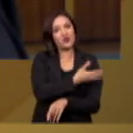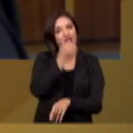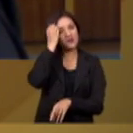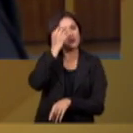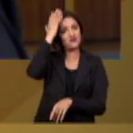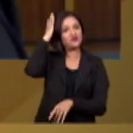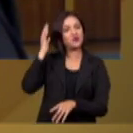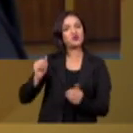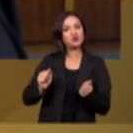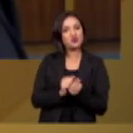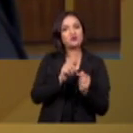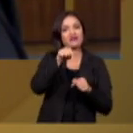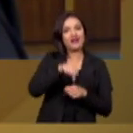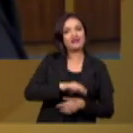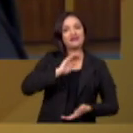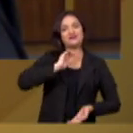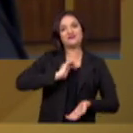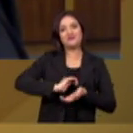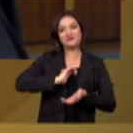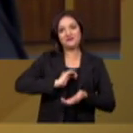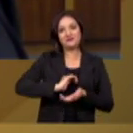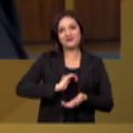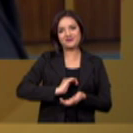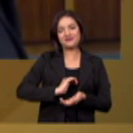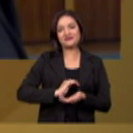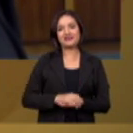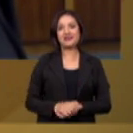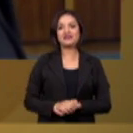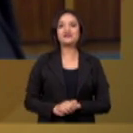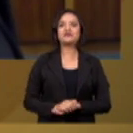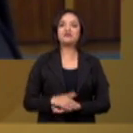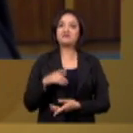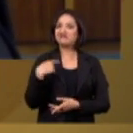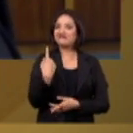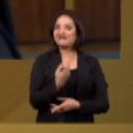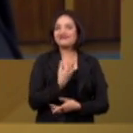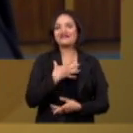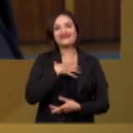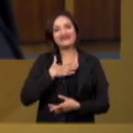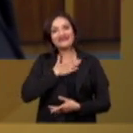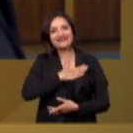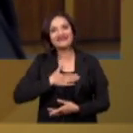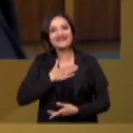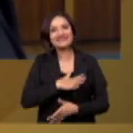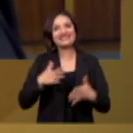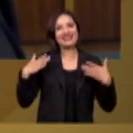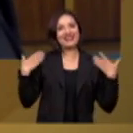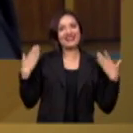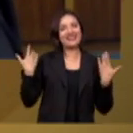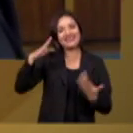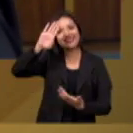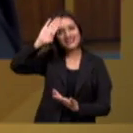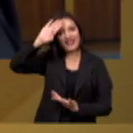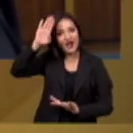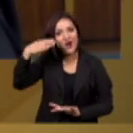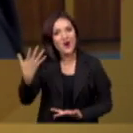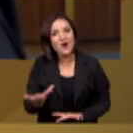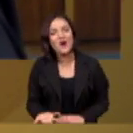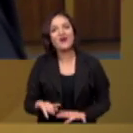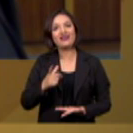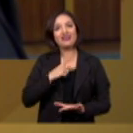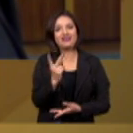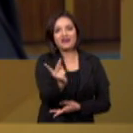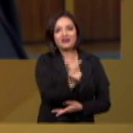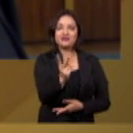menisco o cristiano ronaldo tribunal federal autores mais é um prazer uma honra estar público